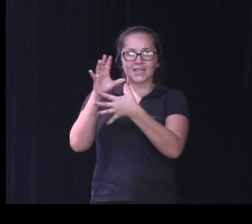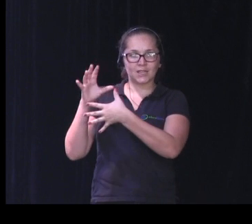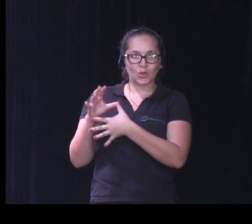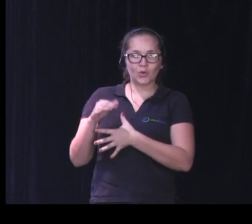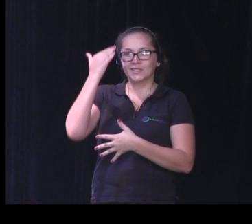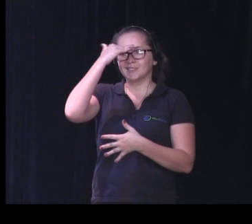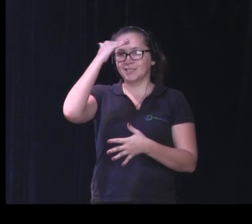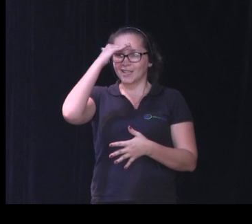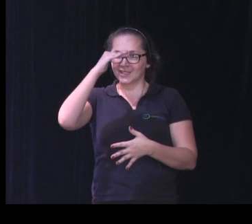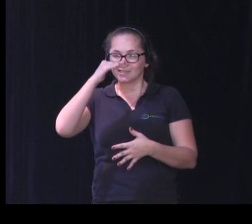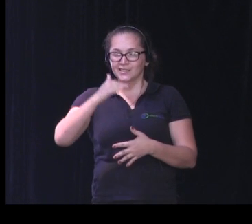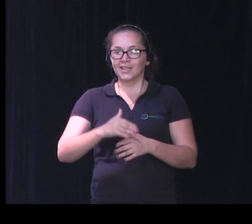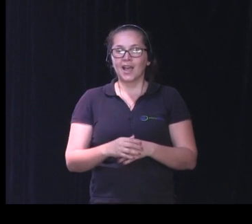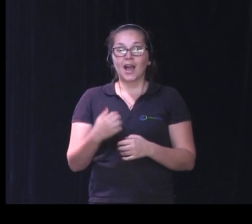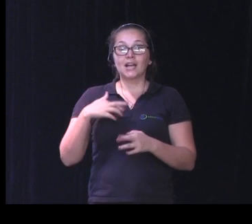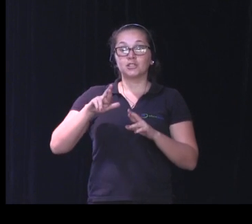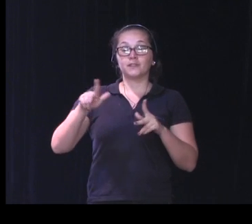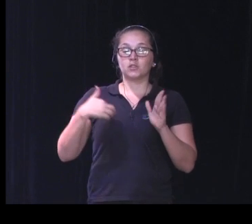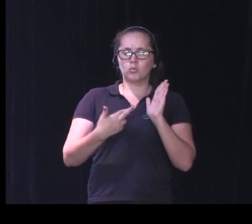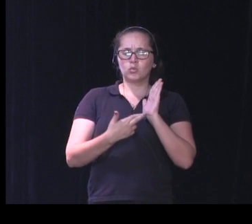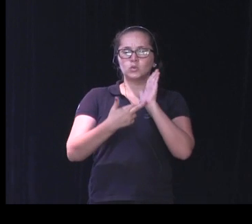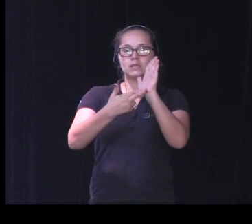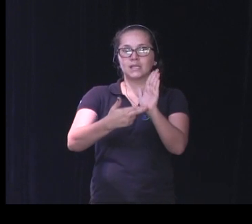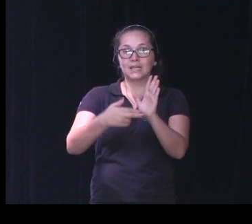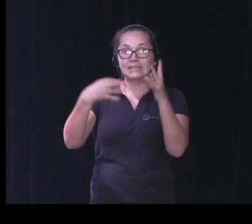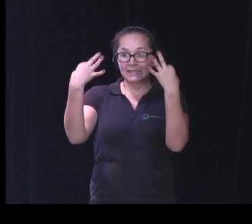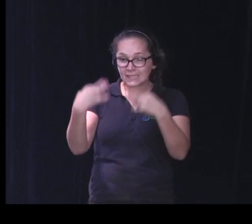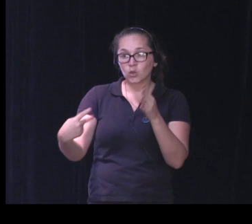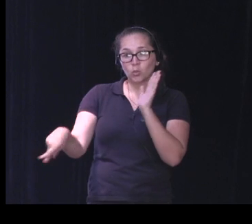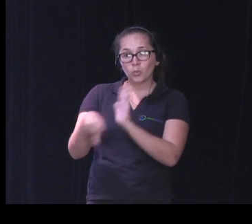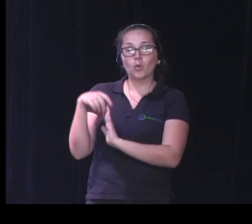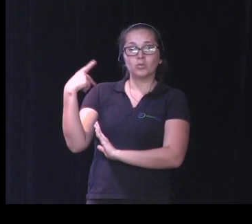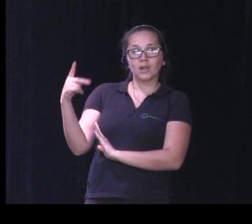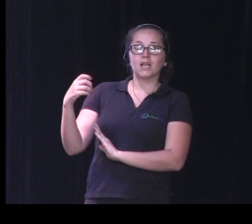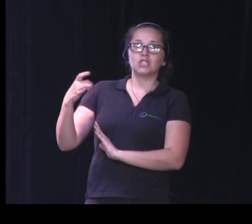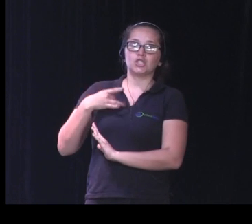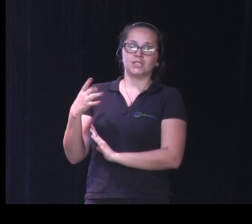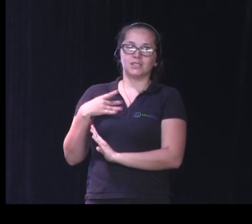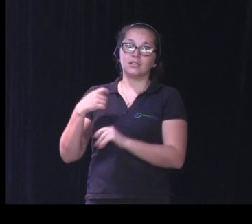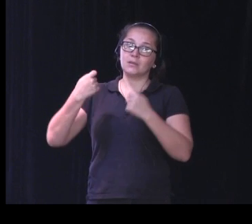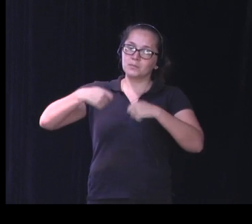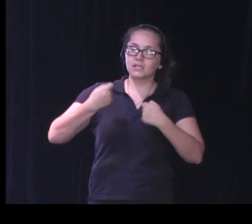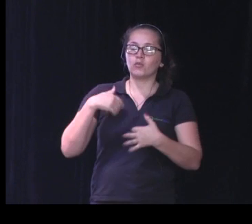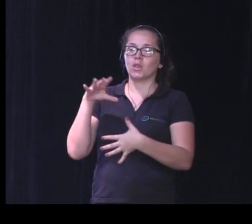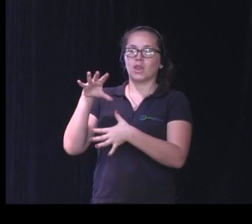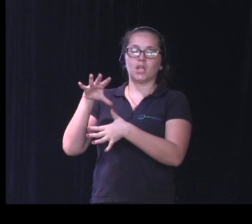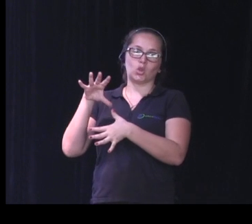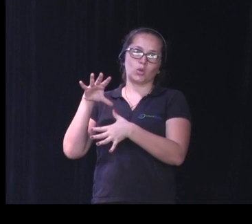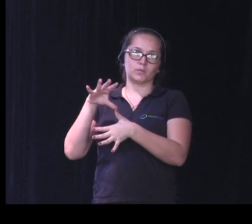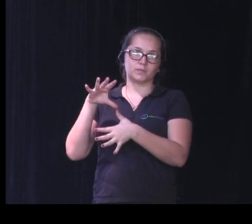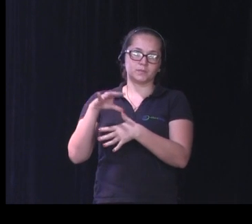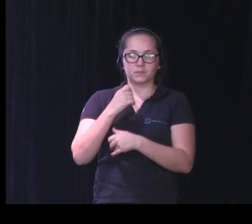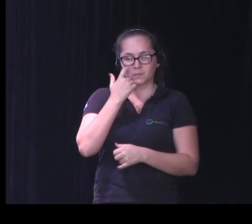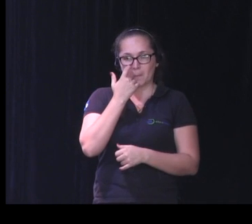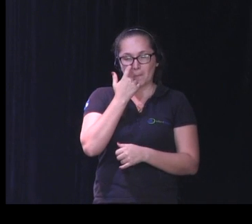abarca ao seu território. A única diferença de mostrar-se efetivamente chileno era precisamente por